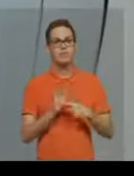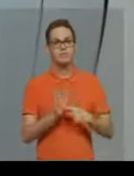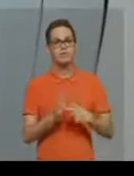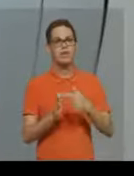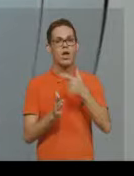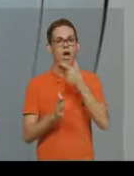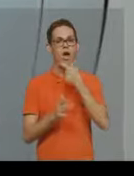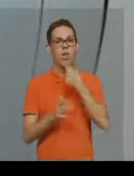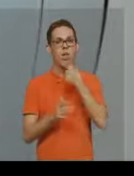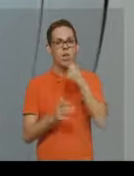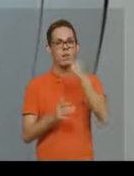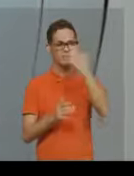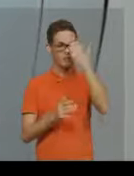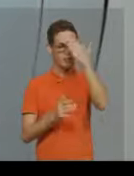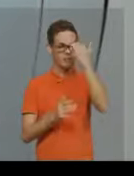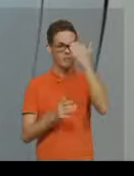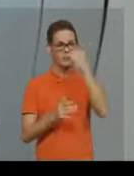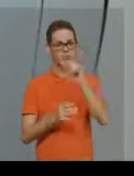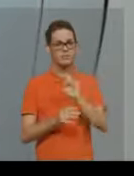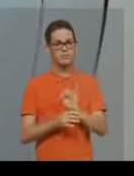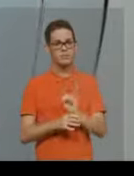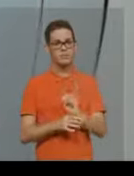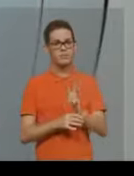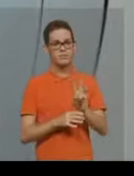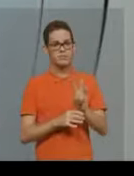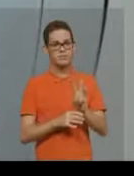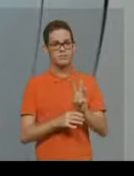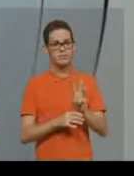né? Shakespeare,